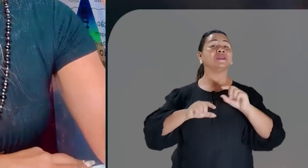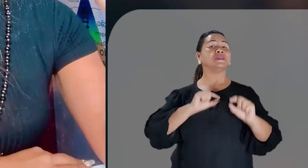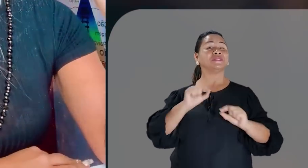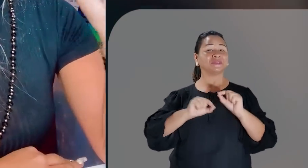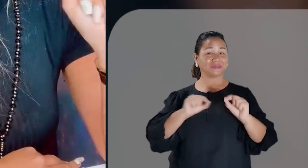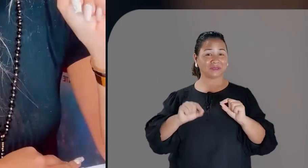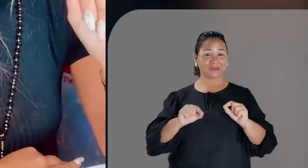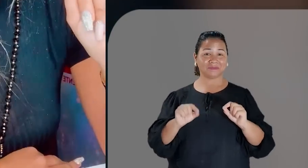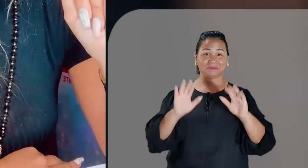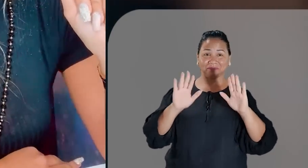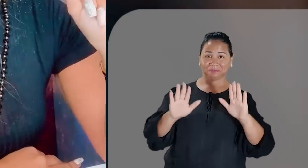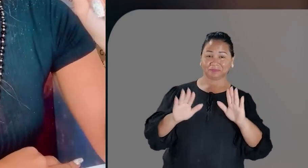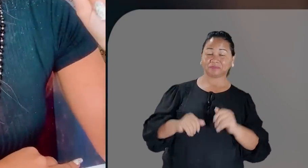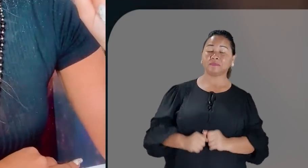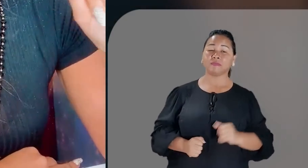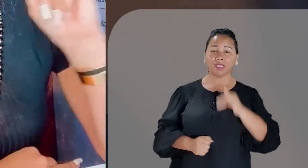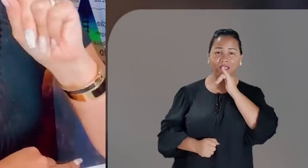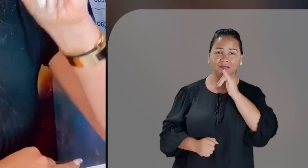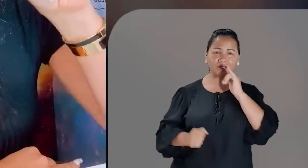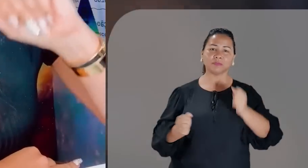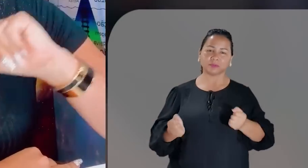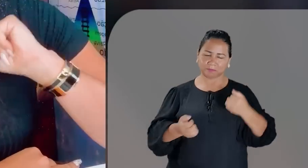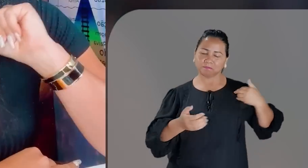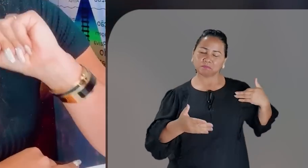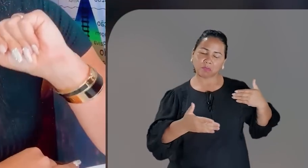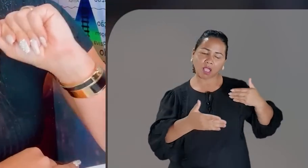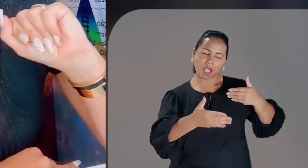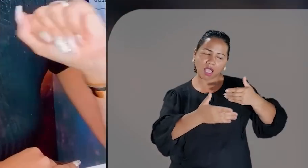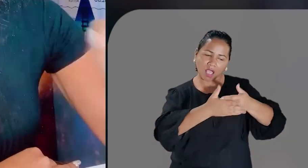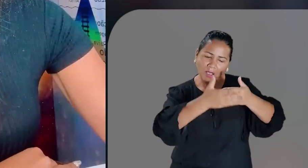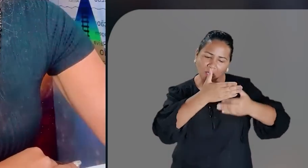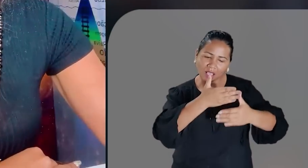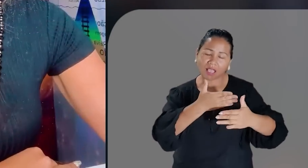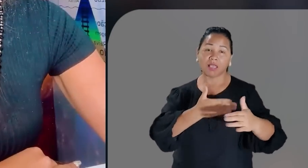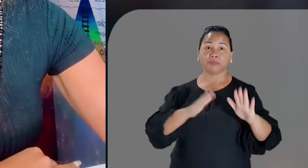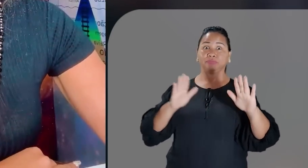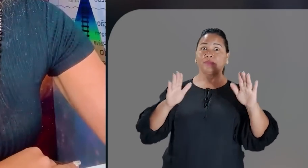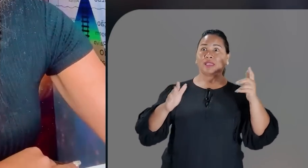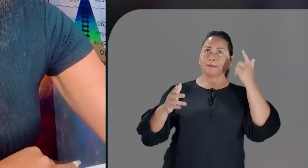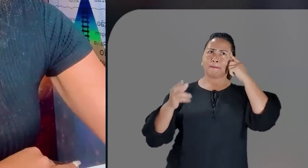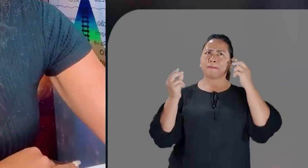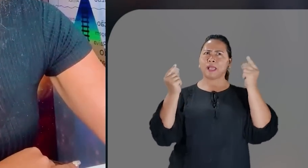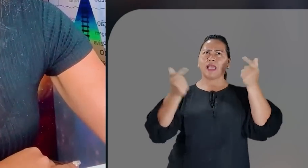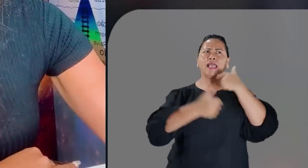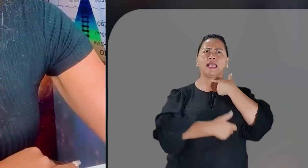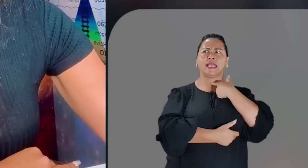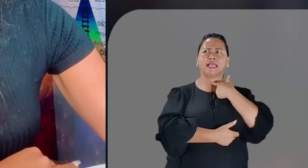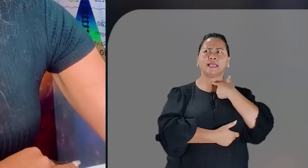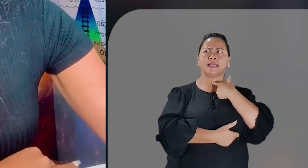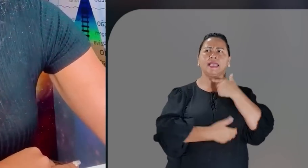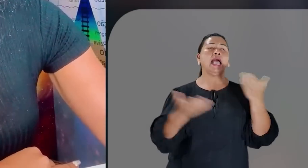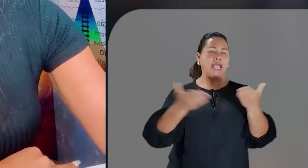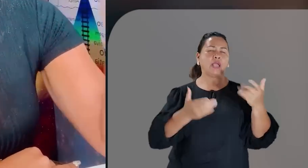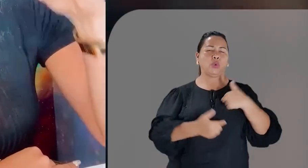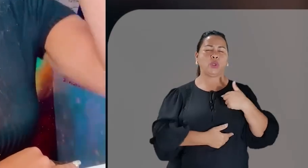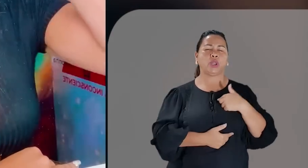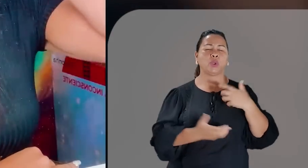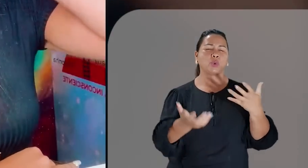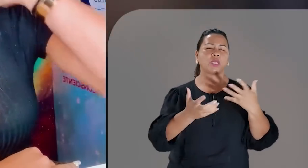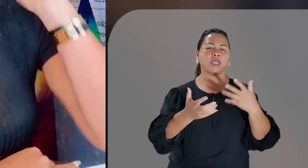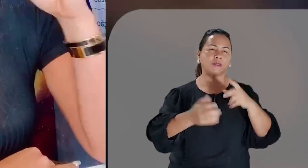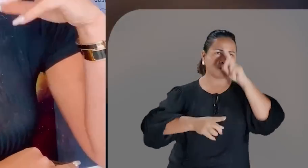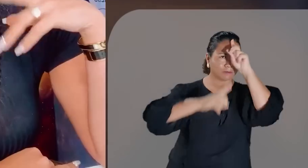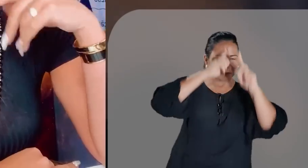Agora, o que eu quero dizer com isso é... Ah, mas agora eu já encontrei uma utilidade. Então, por isso que eu falei. Então, deixa eu contar essa parte, né?